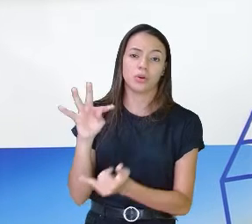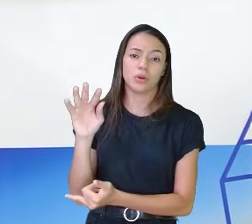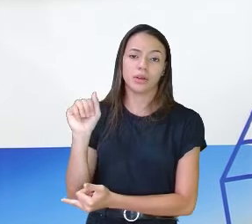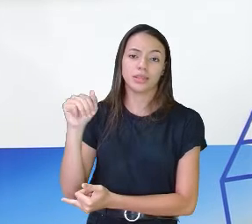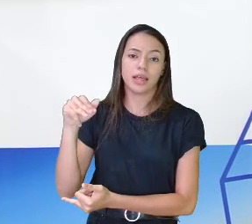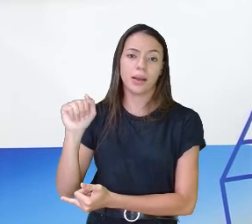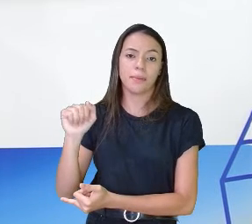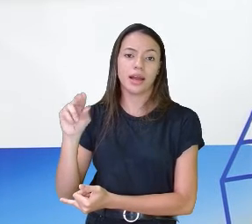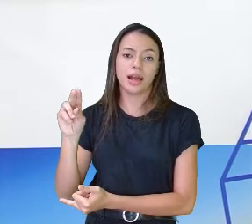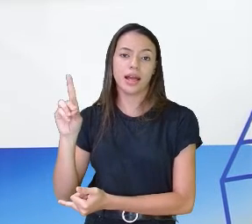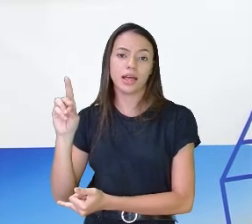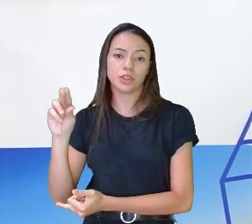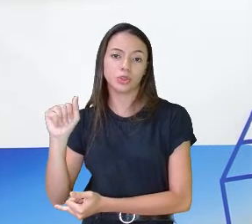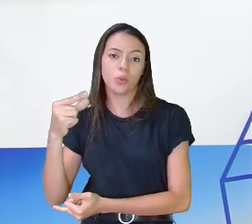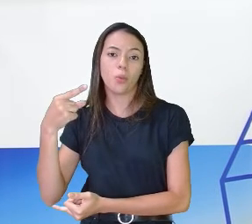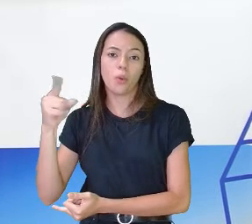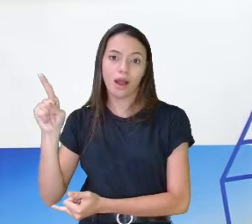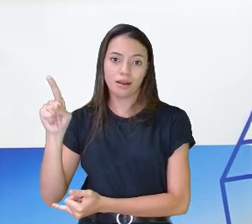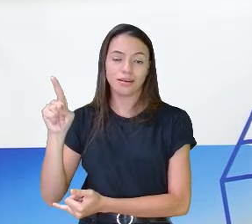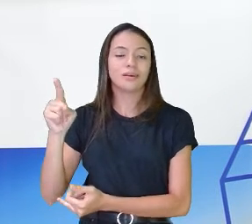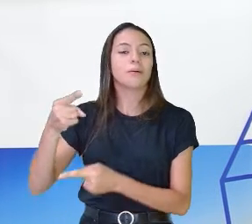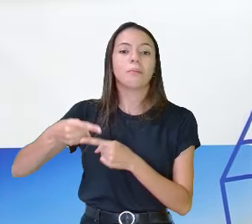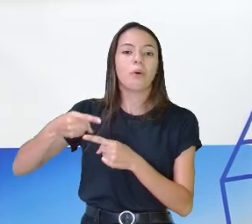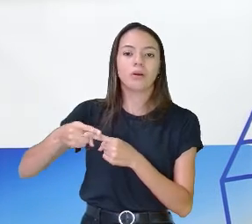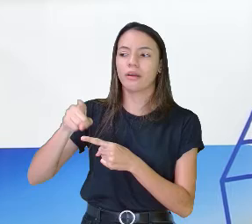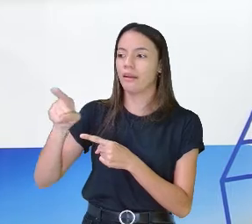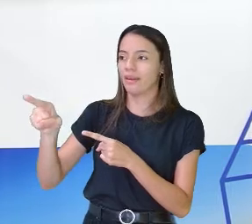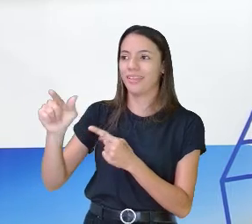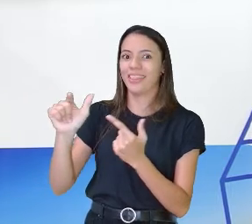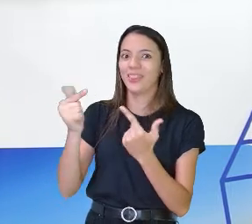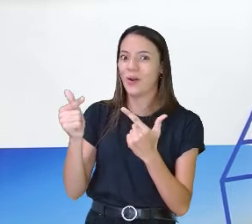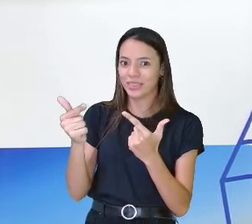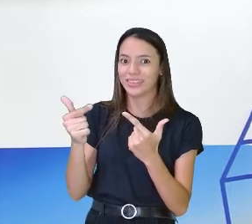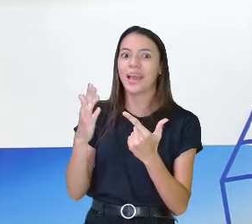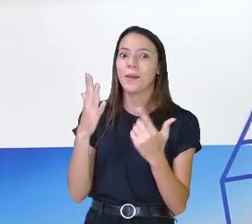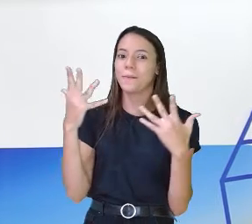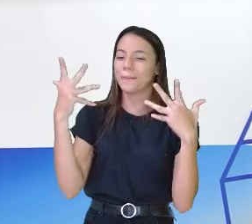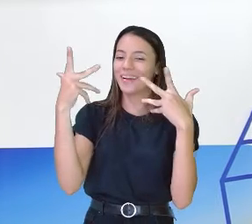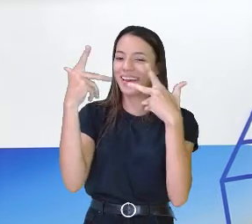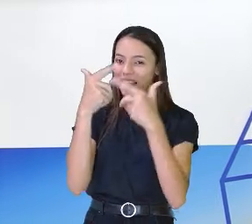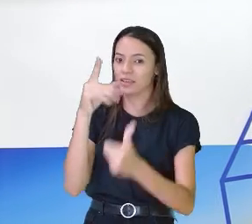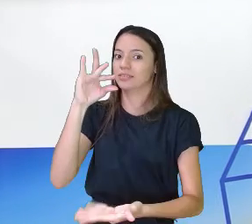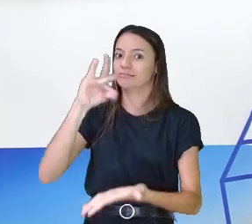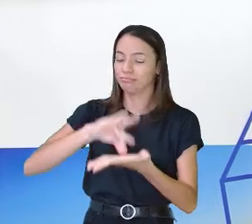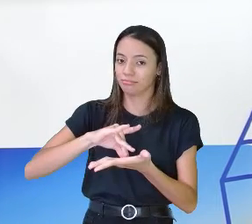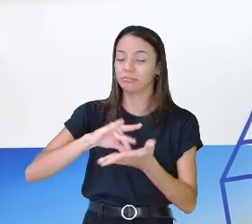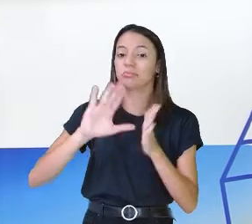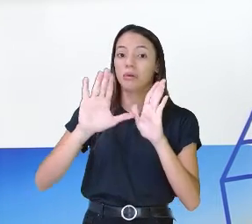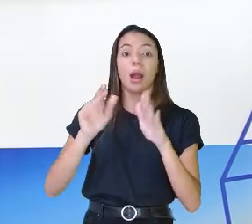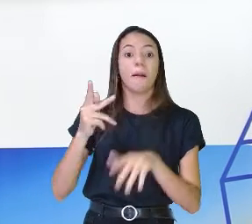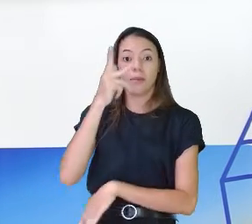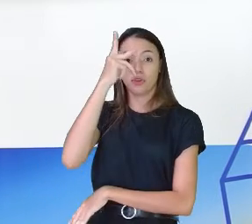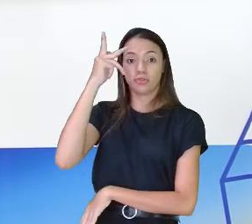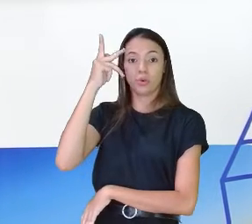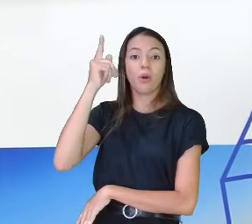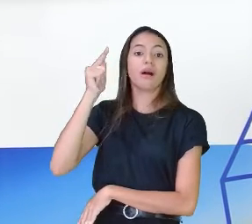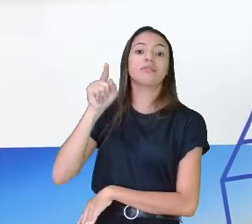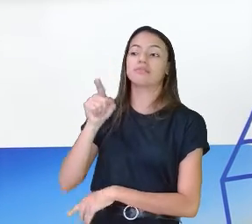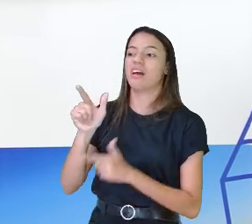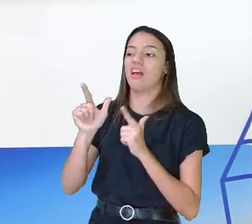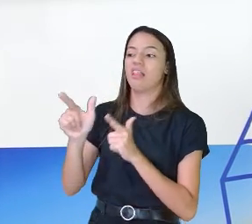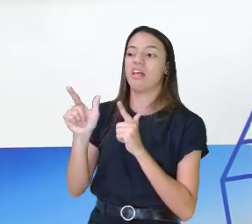discurso desmente a beleza, que não existe nesse caso. Mas ele vai fazer isso, ao invés de